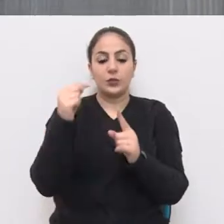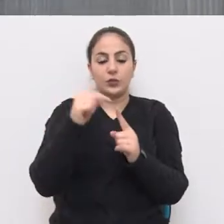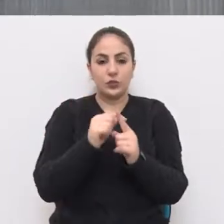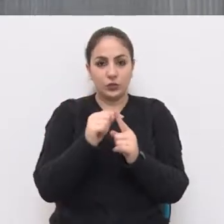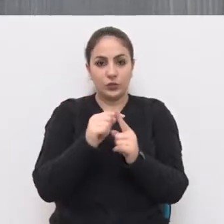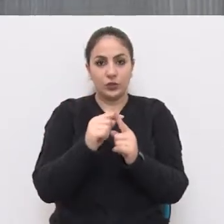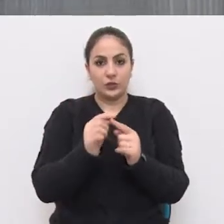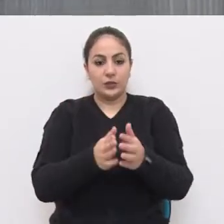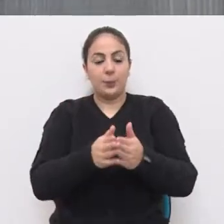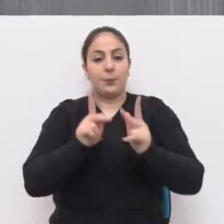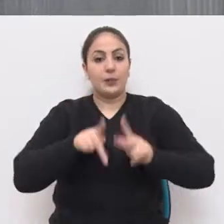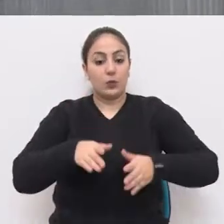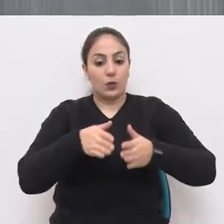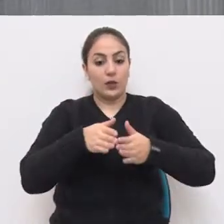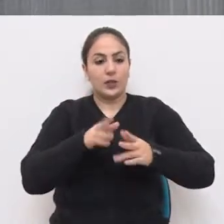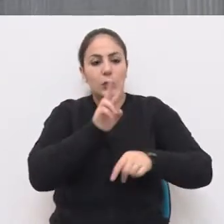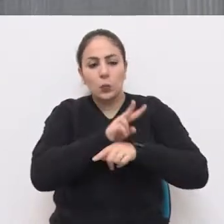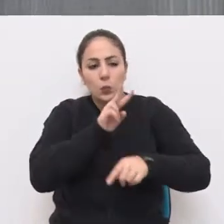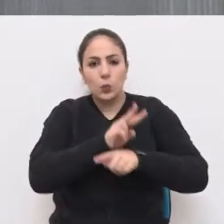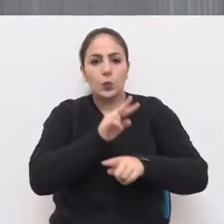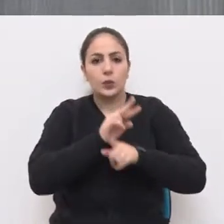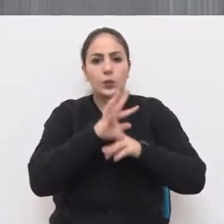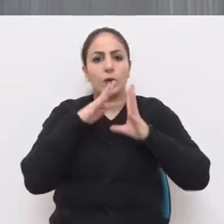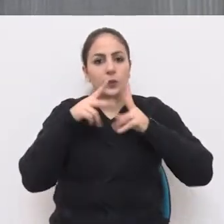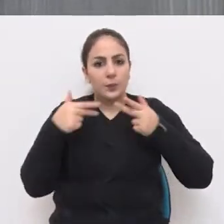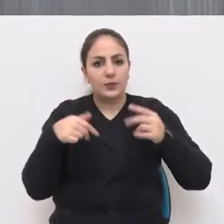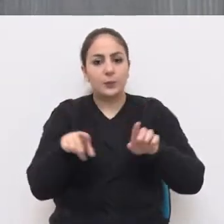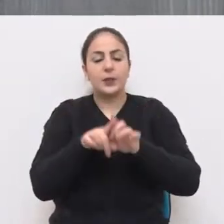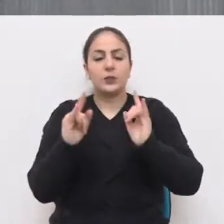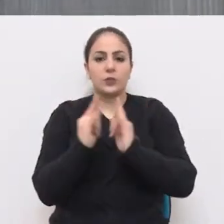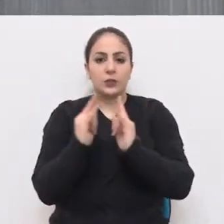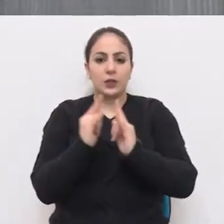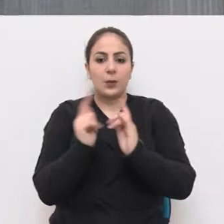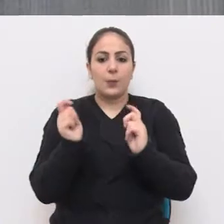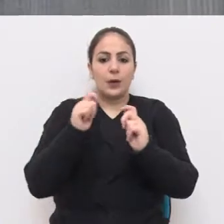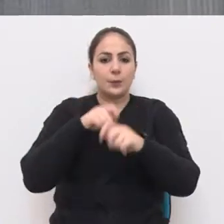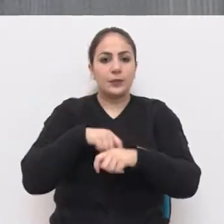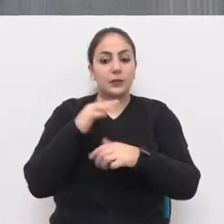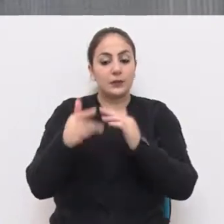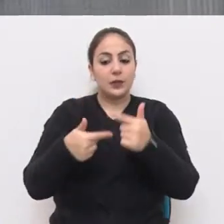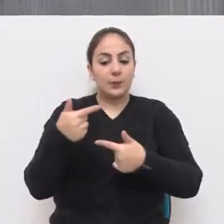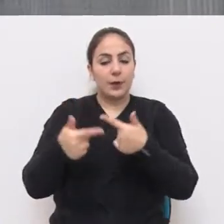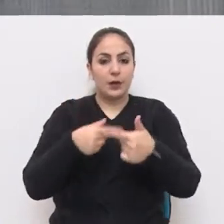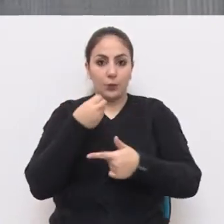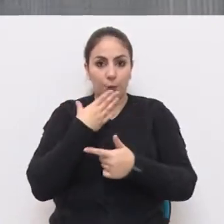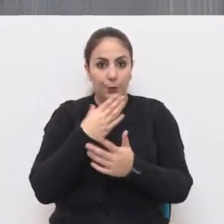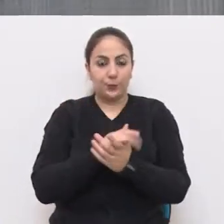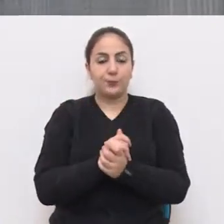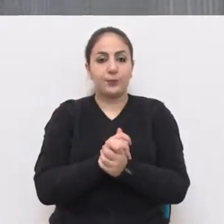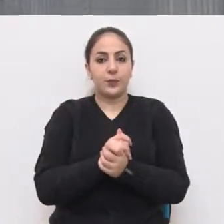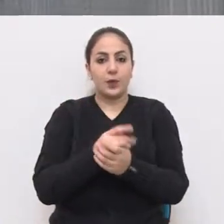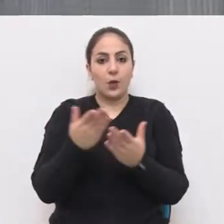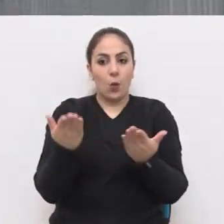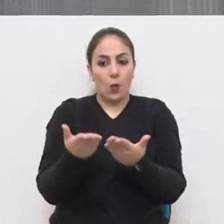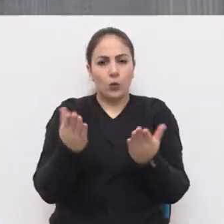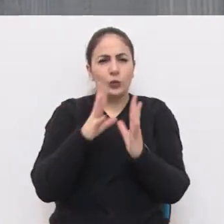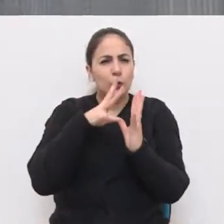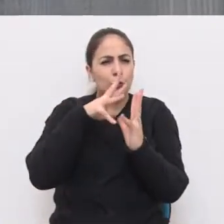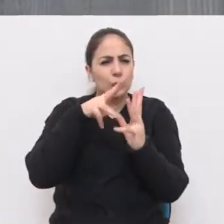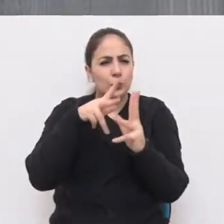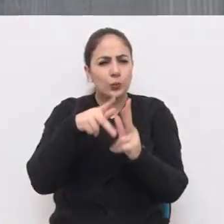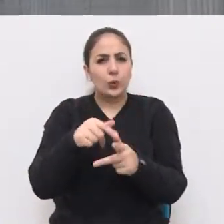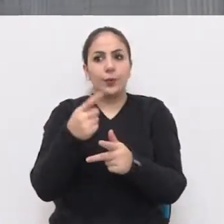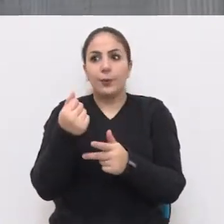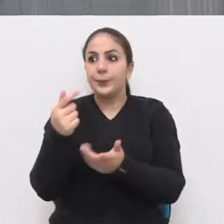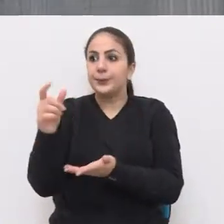protetores e protetoras e as entidades uma condição de trabalho, visto que hoje tudo gira em torno